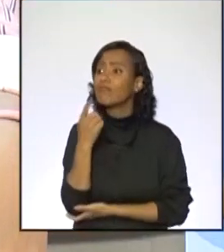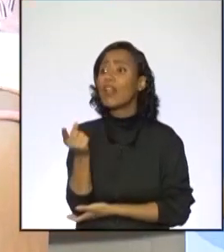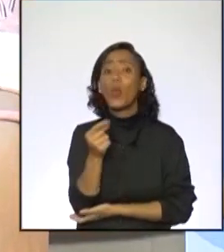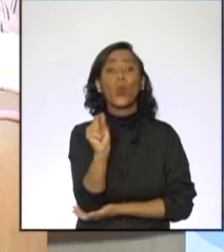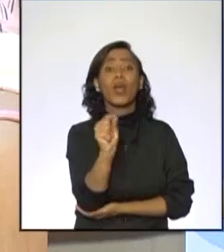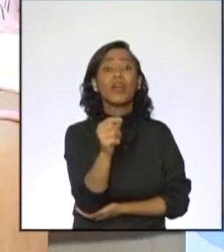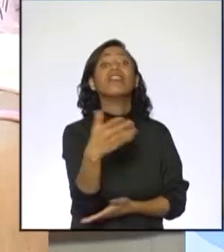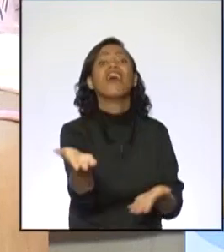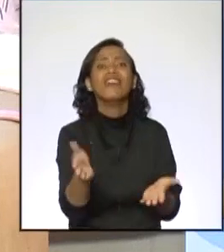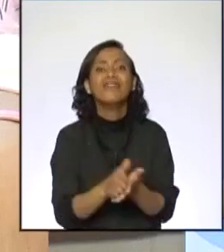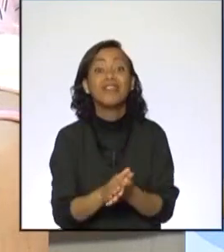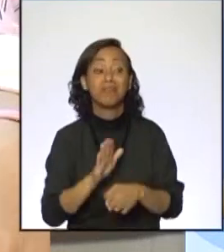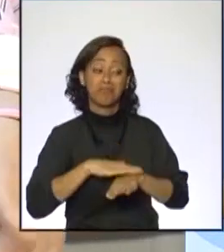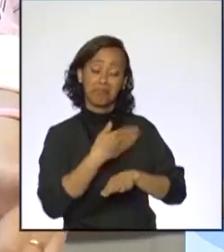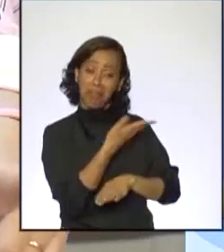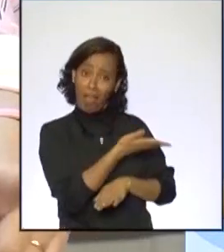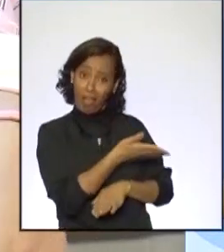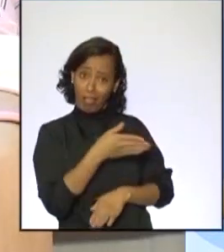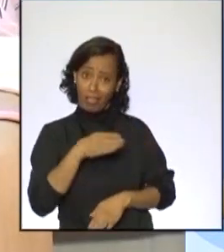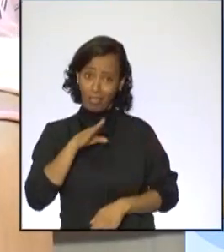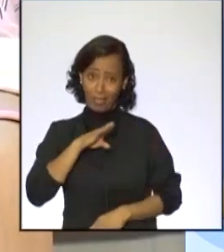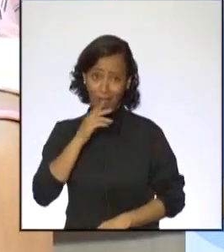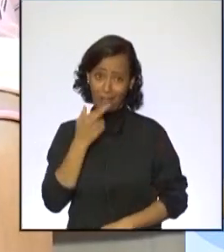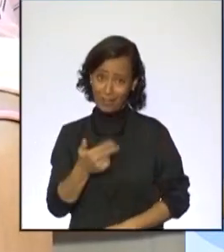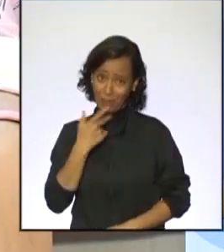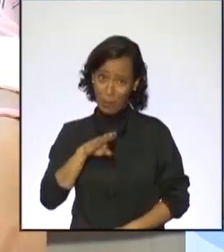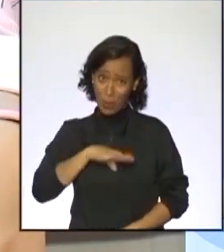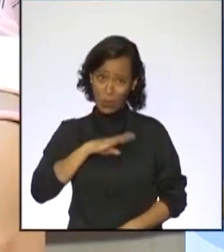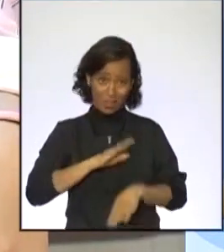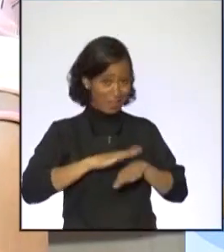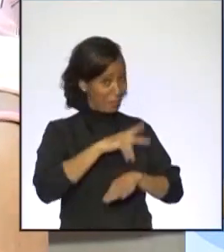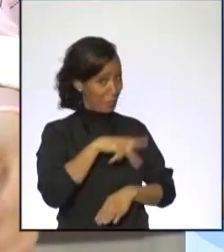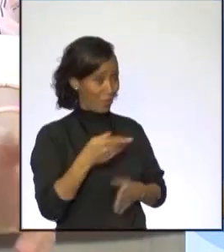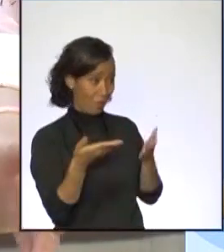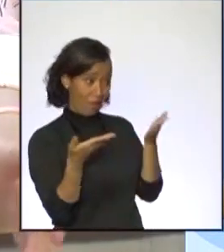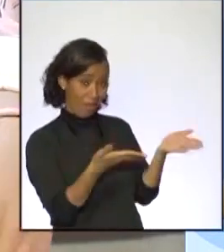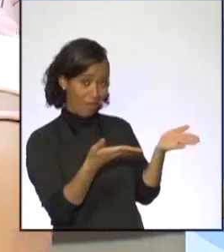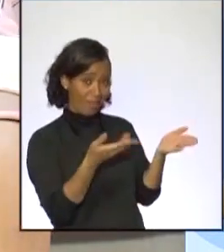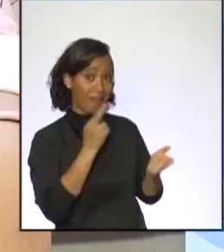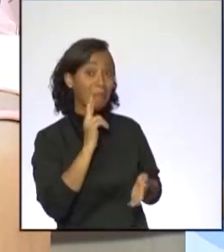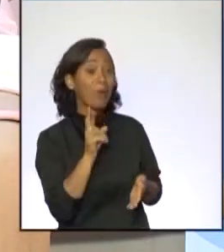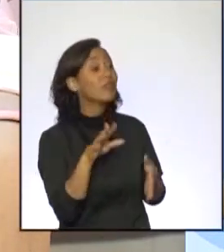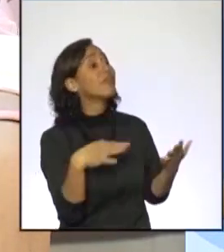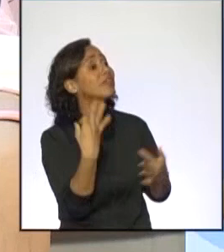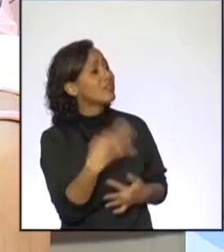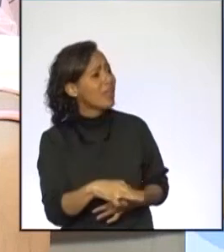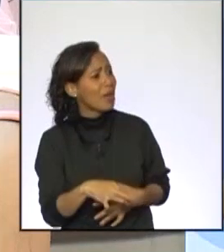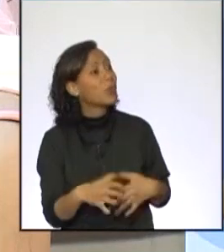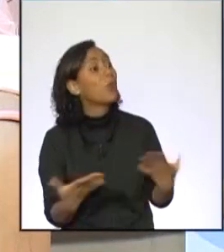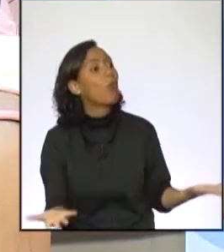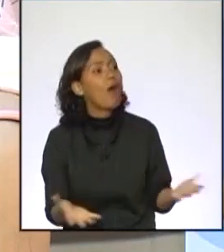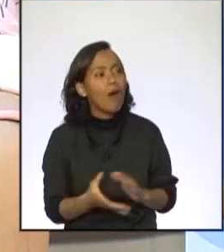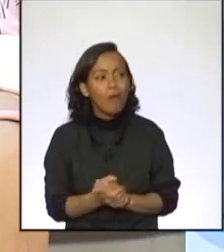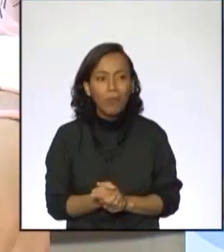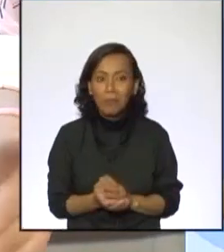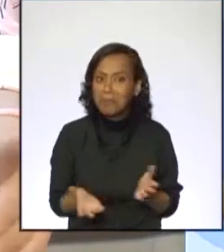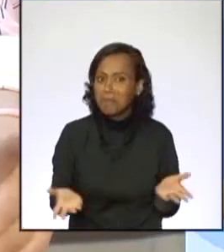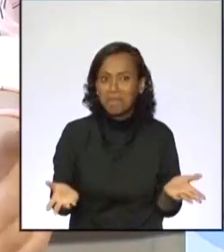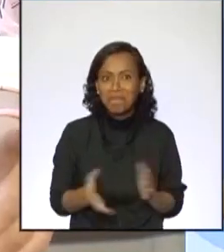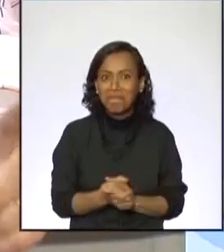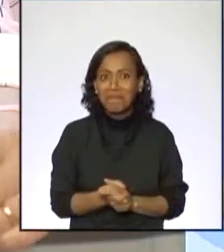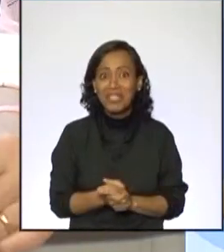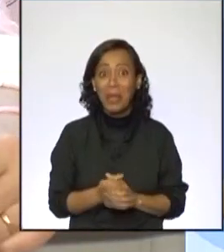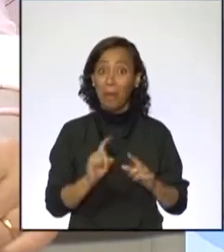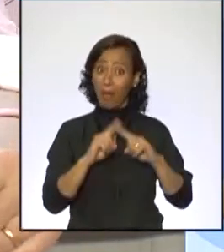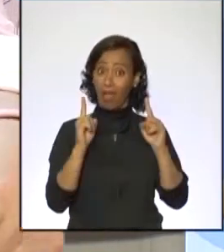a professora de português aqui, vai tentar responder, vai responder qual é a resposta realmente correta aí nesse caso. Aí